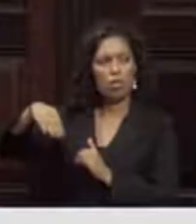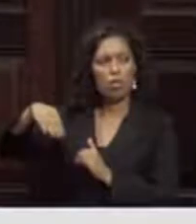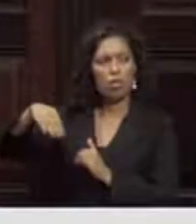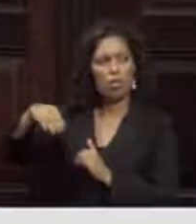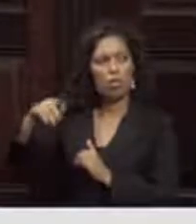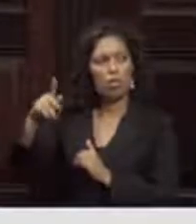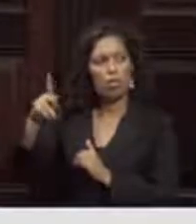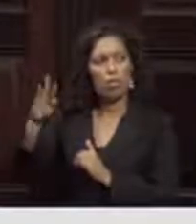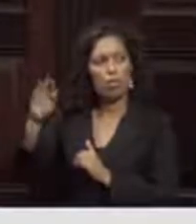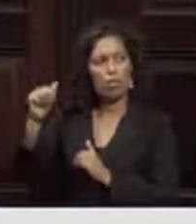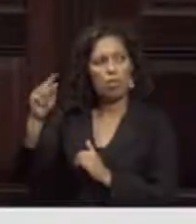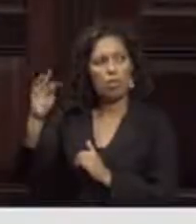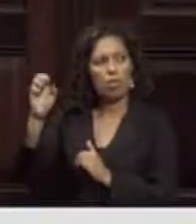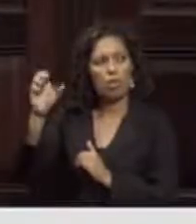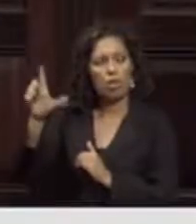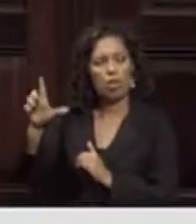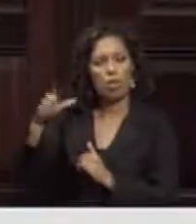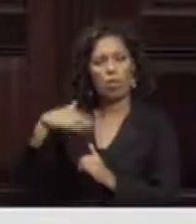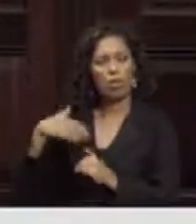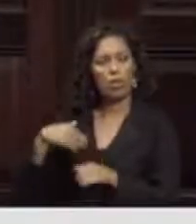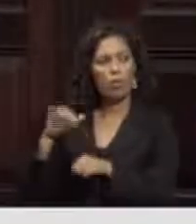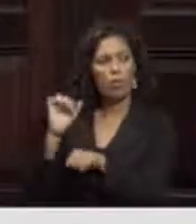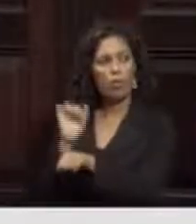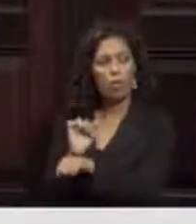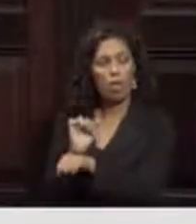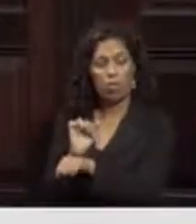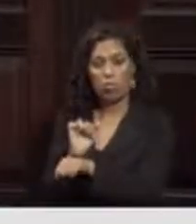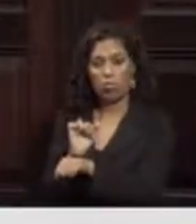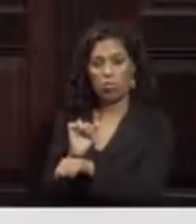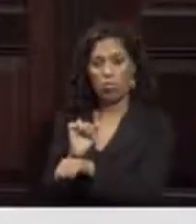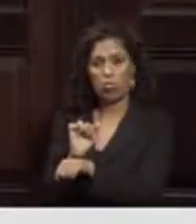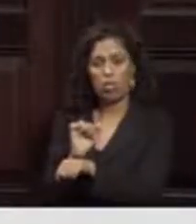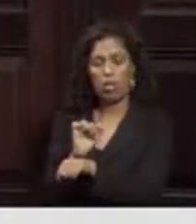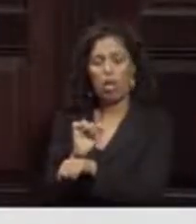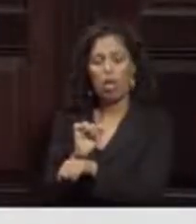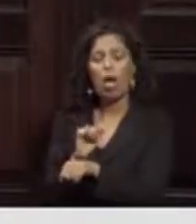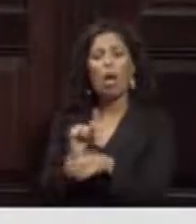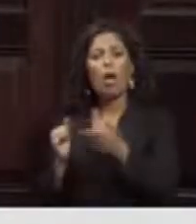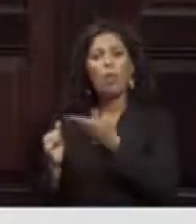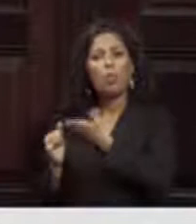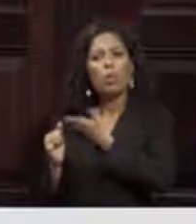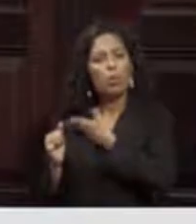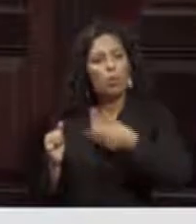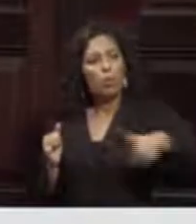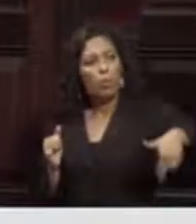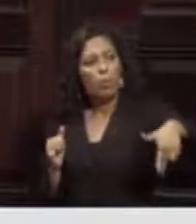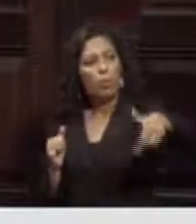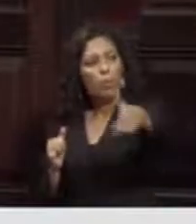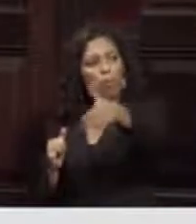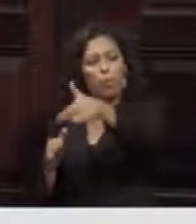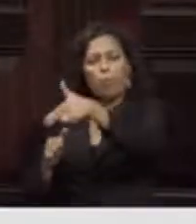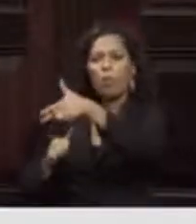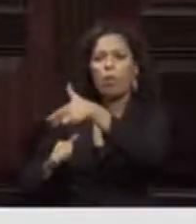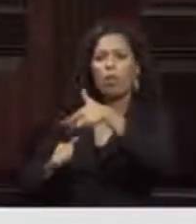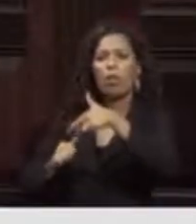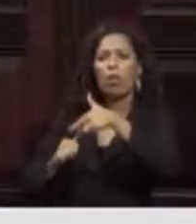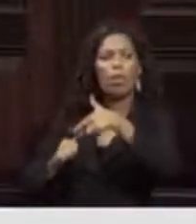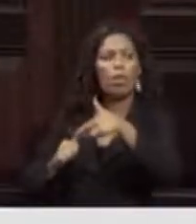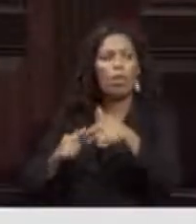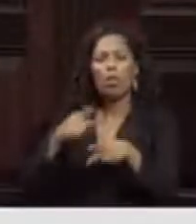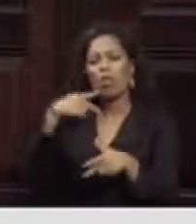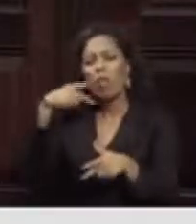eu estava lá, passa um companheiro meu, gente boa, e falou: Gilberto, não quero mais nada contigo